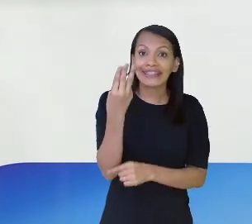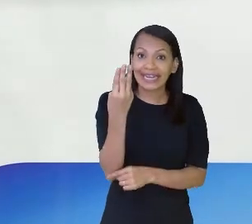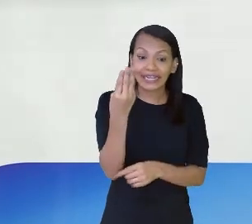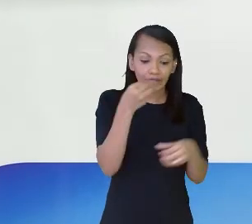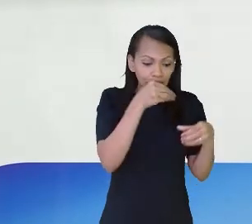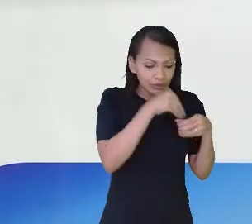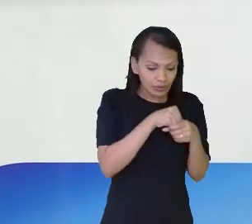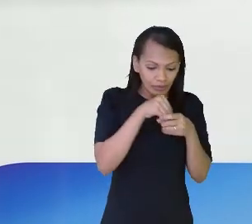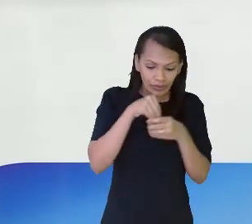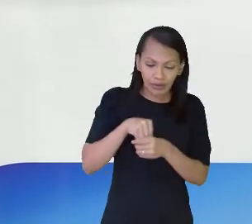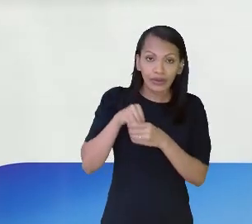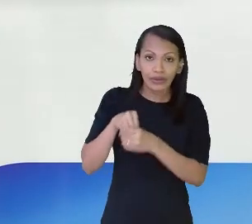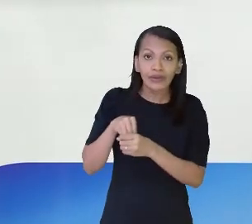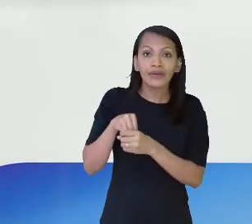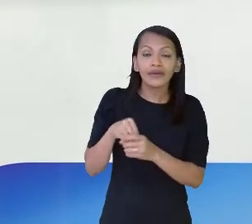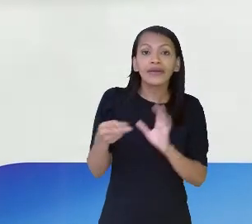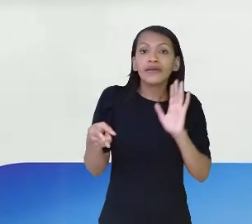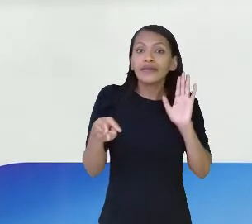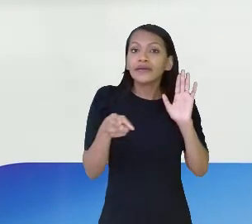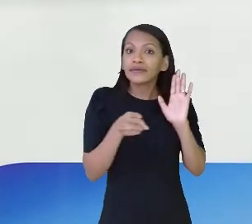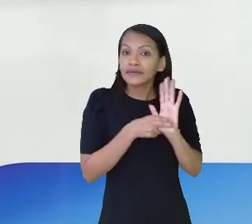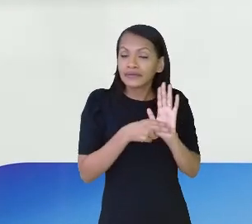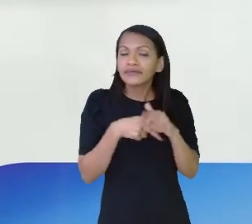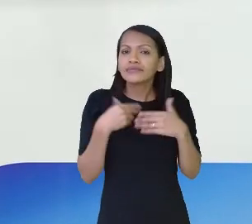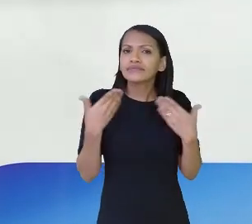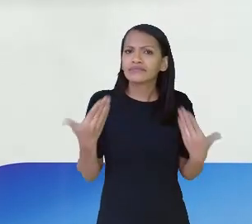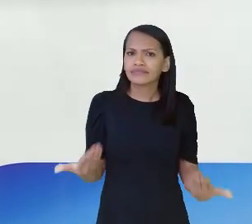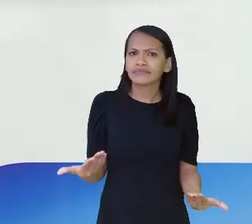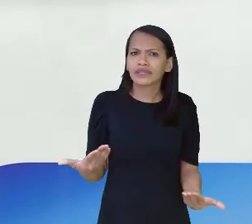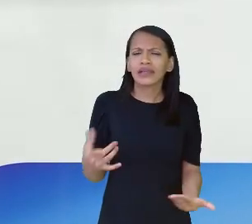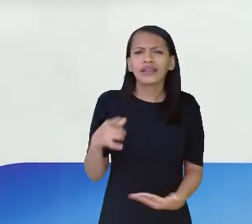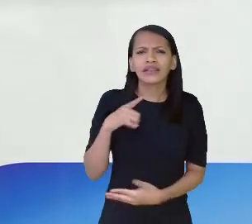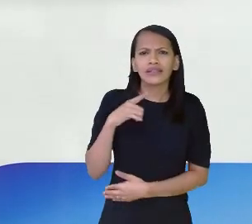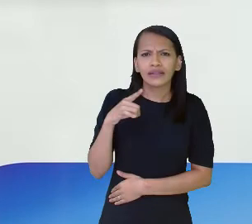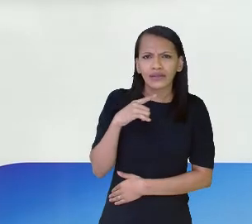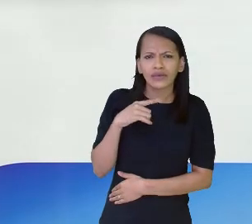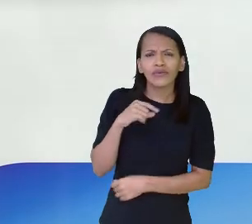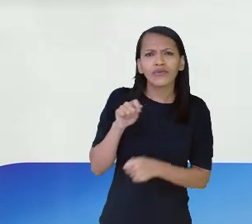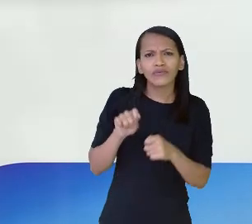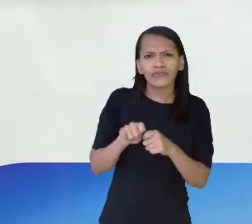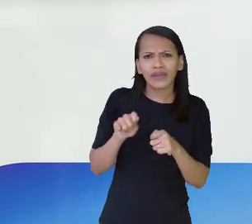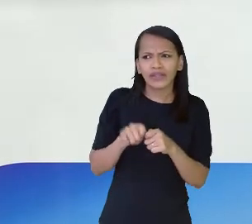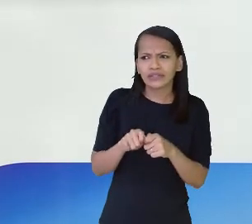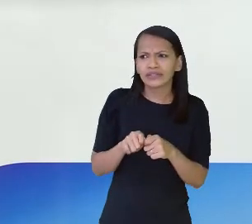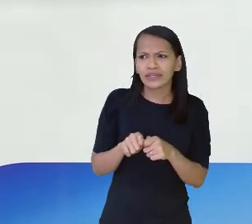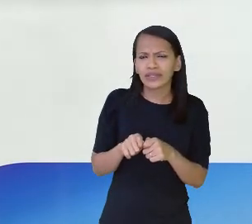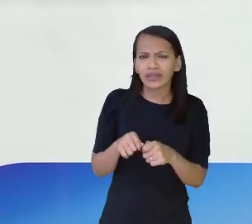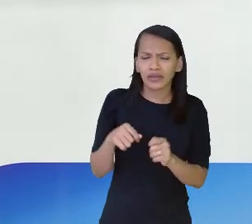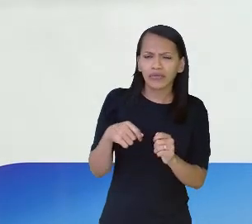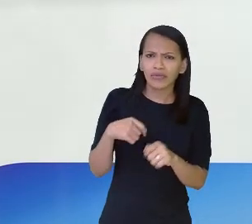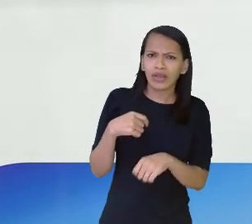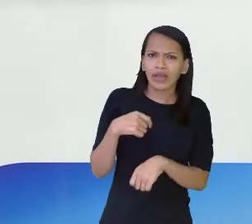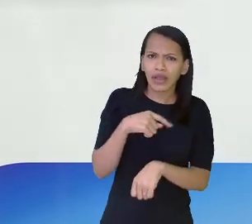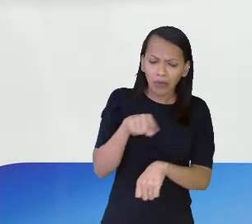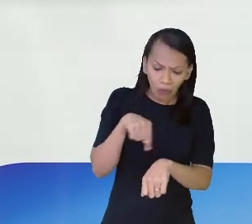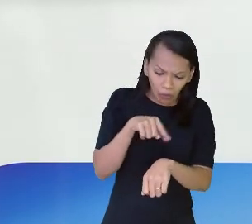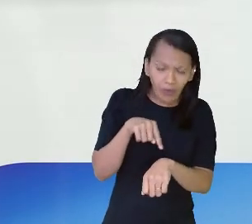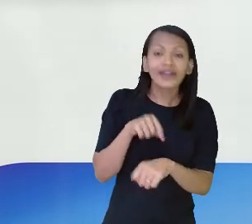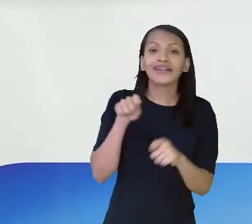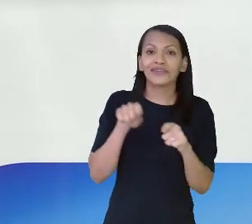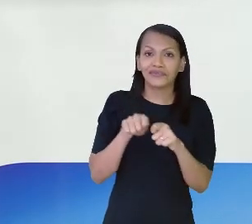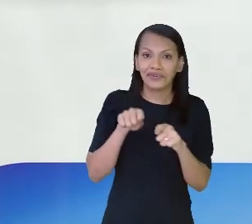3. Um total de 3 peças. Será que eu tenho tempo de fazer mais uma? Acho que sim,